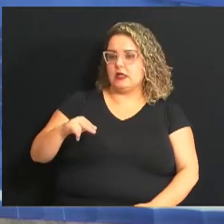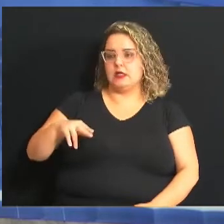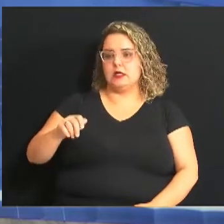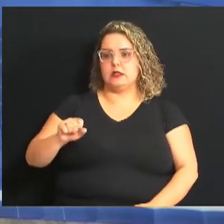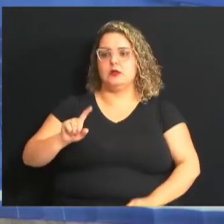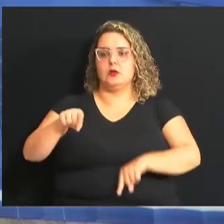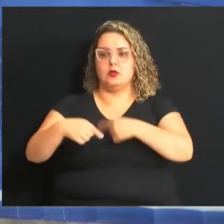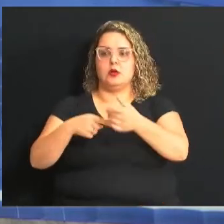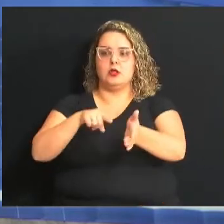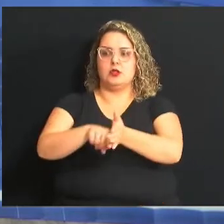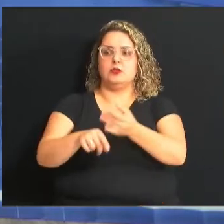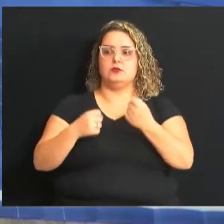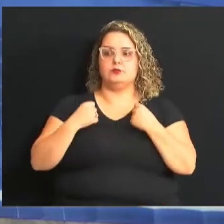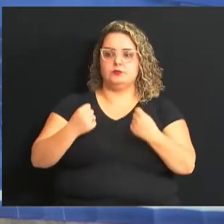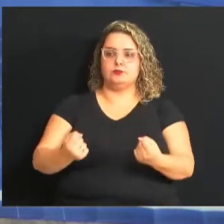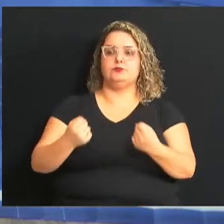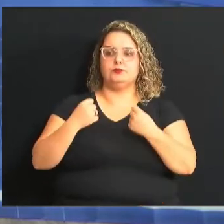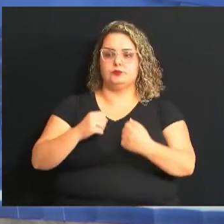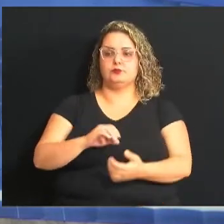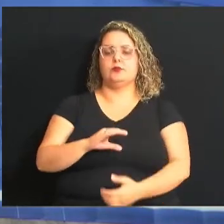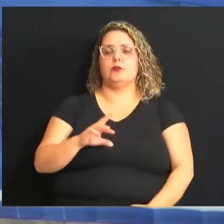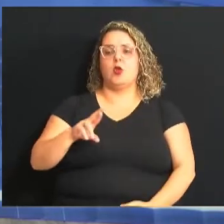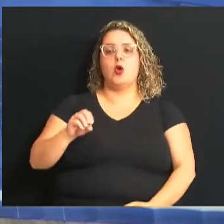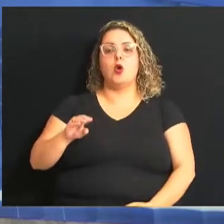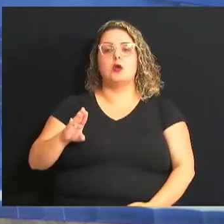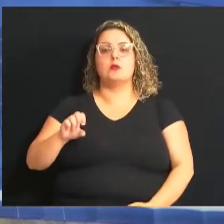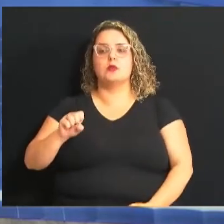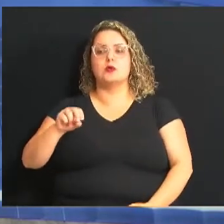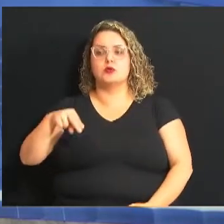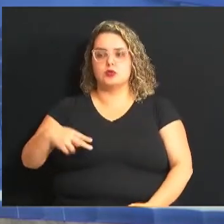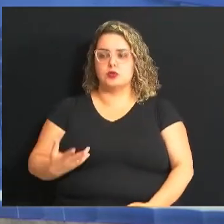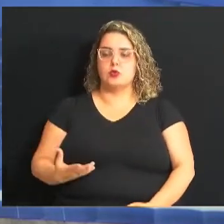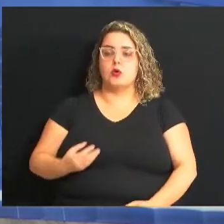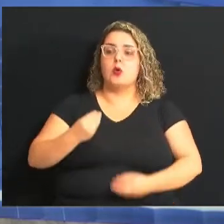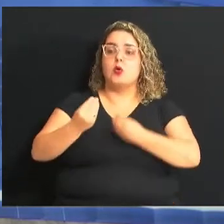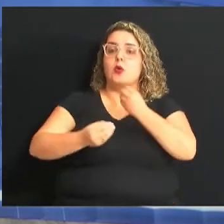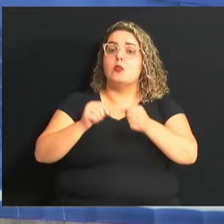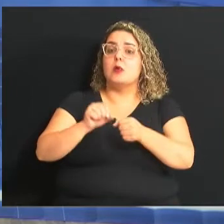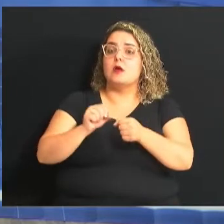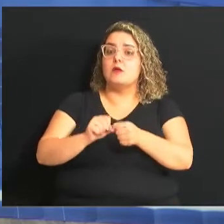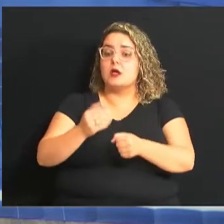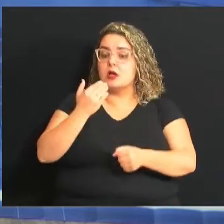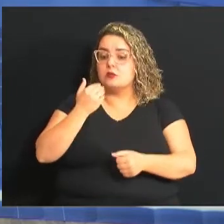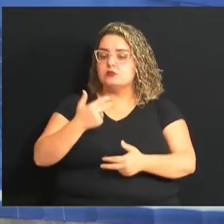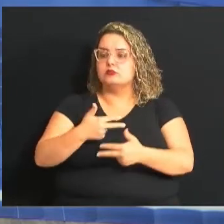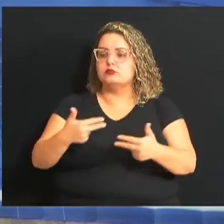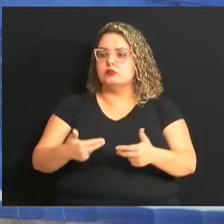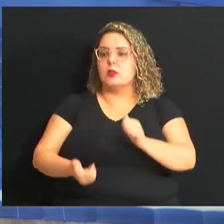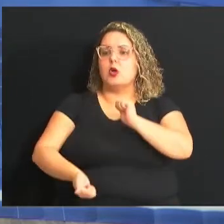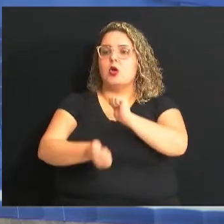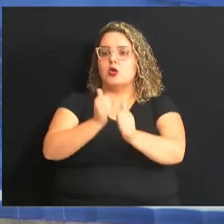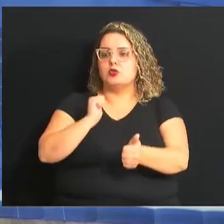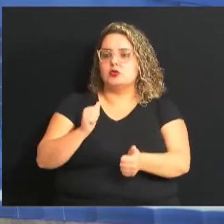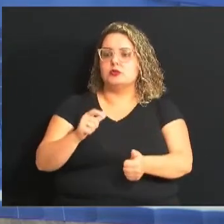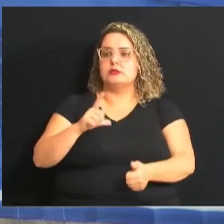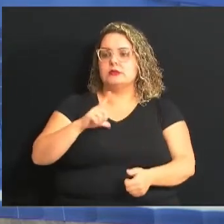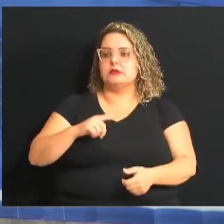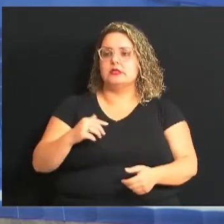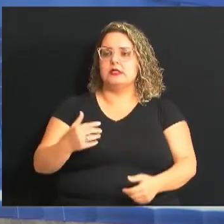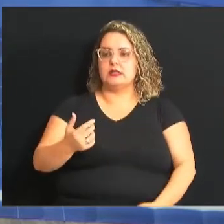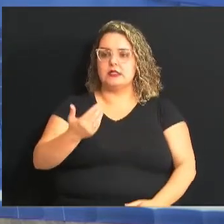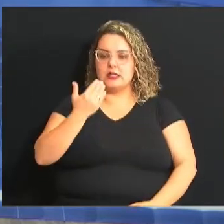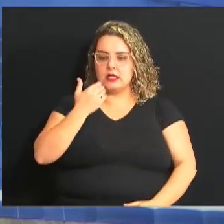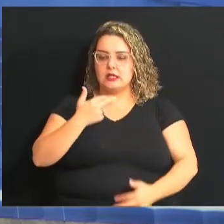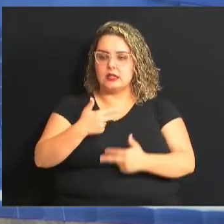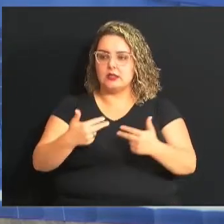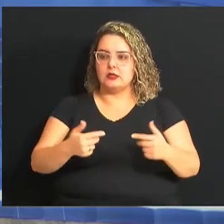física, ó, do Robson do Jardim IP. Geralmente, como é feita as dietas para quem pratica esporte? Tem dieta relacionada, ele pergunta aqui, a